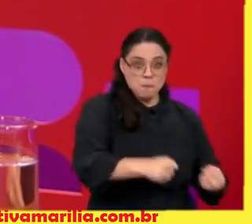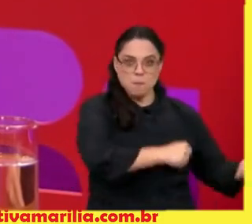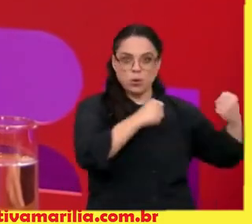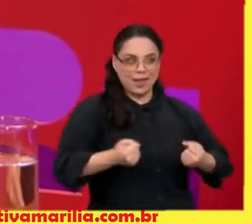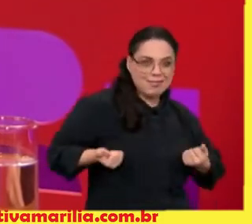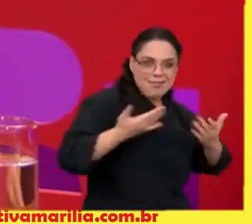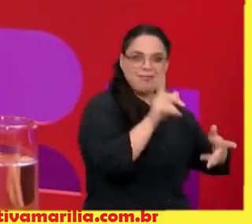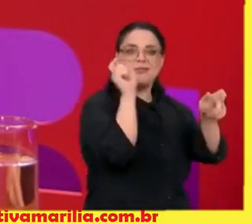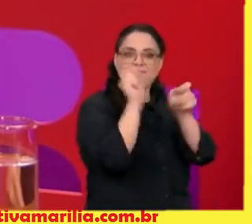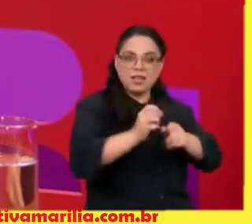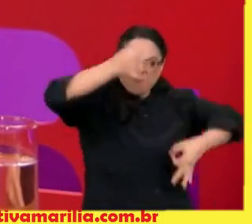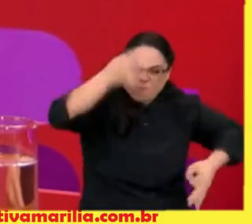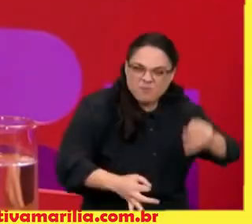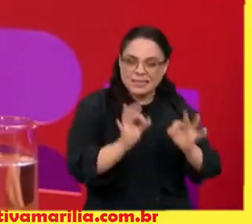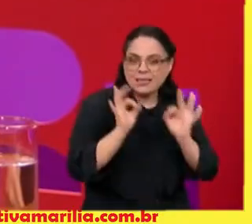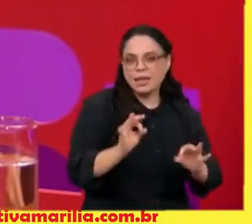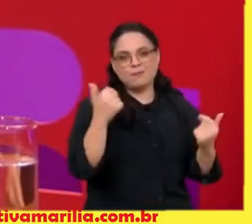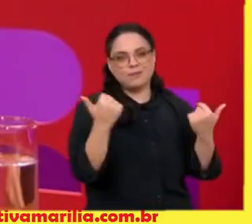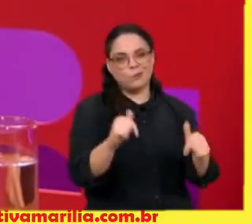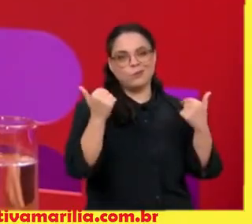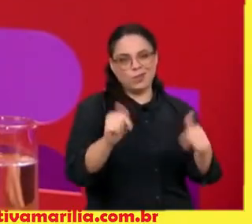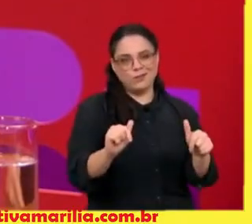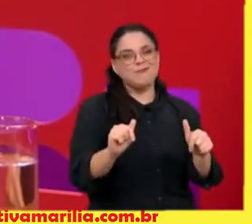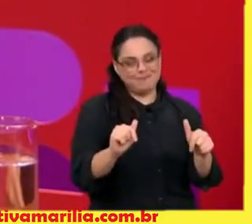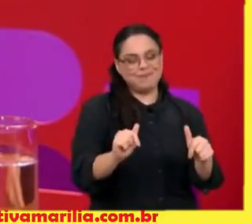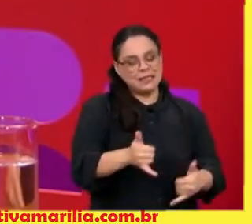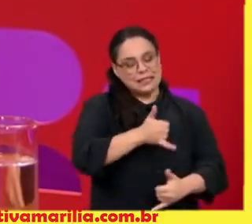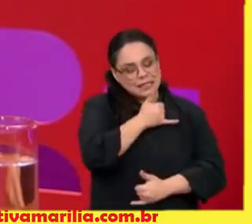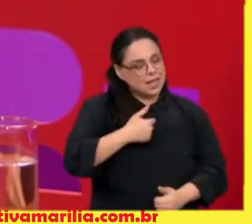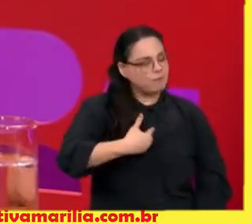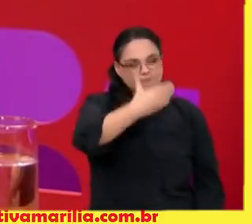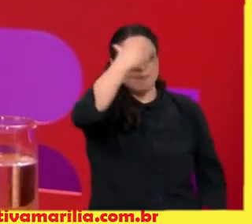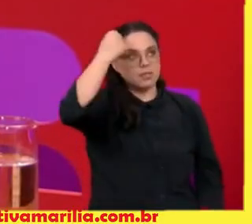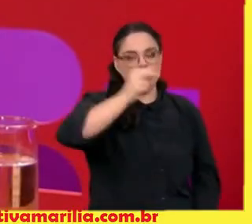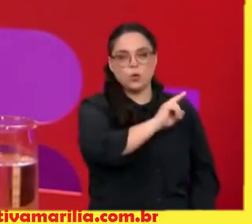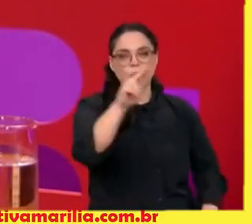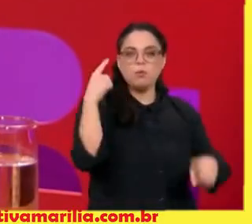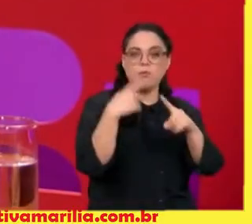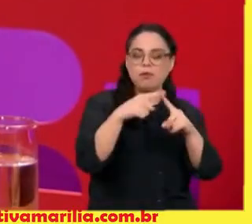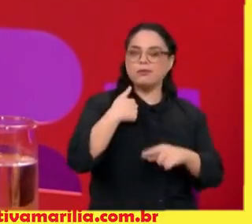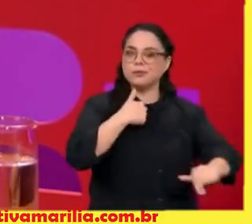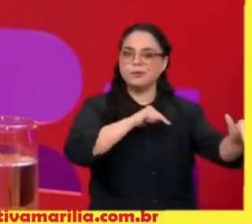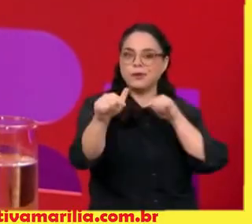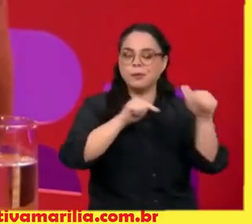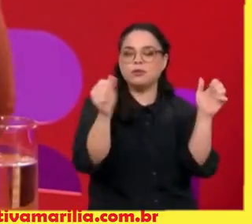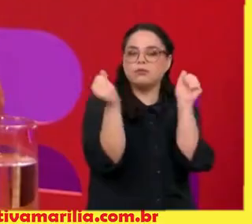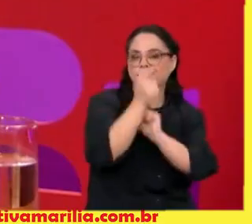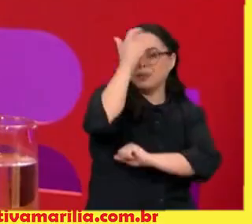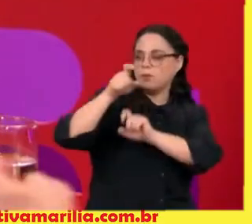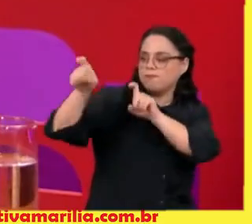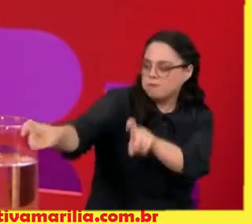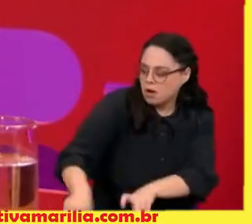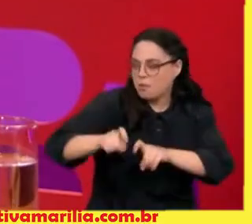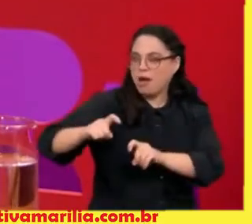ainda... E teve um cara, infelizmente eu não sei o nome, porque eu estava muito lá com os indígenas e os camponeses. Depois você me fizer uma perguntinha